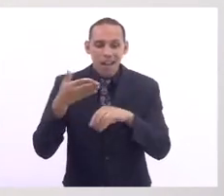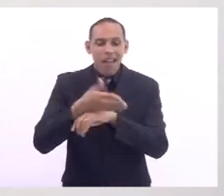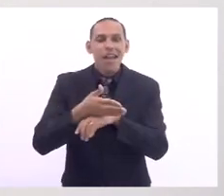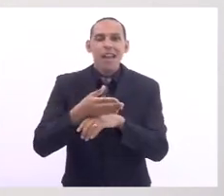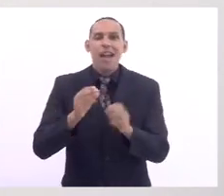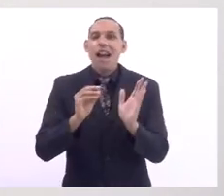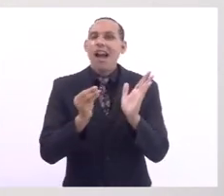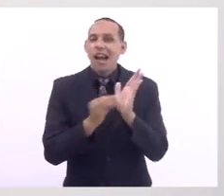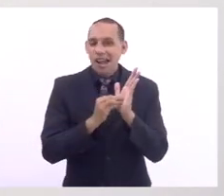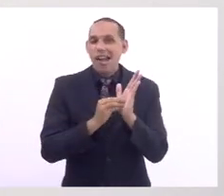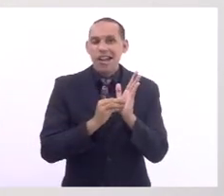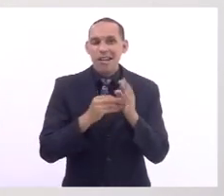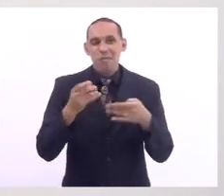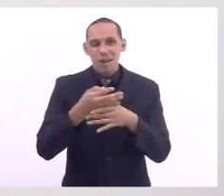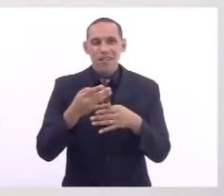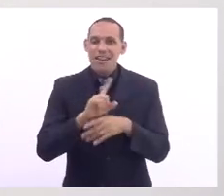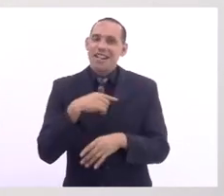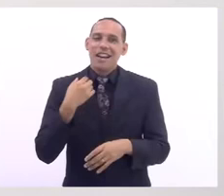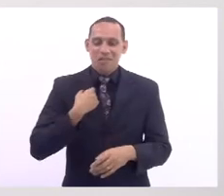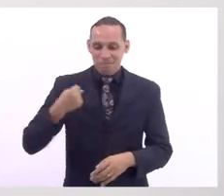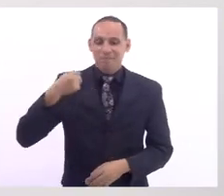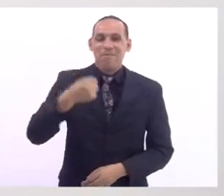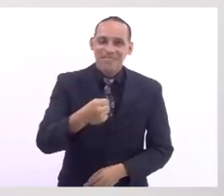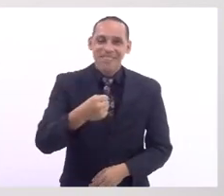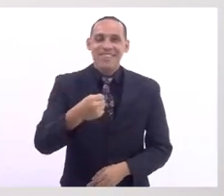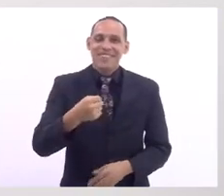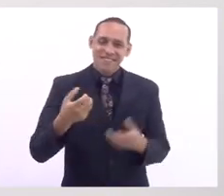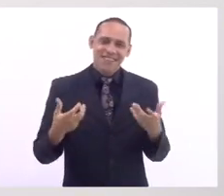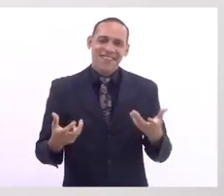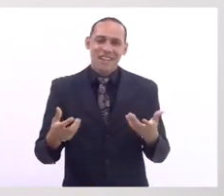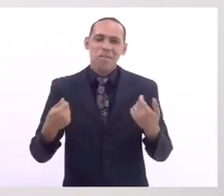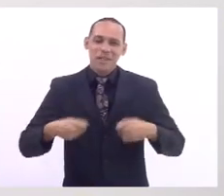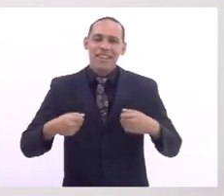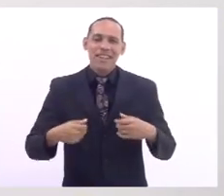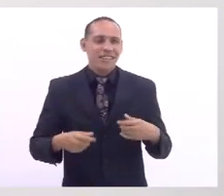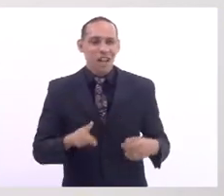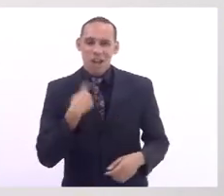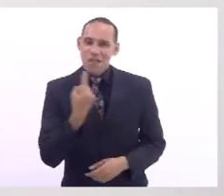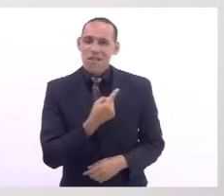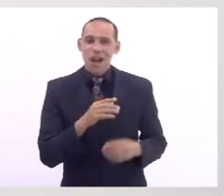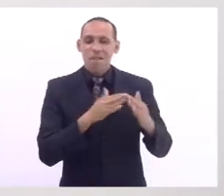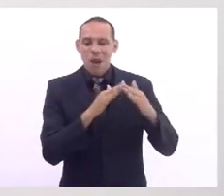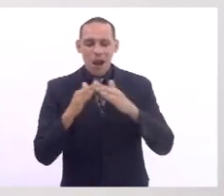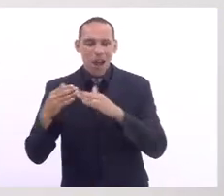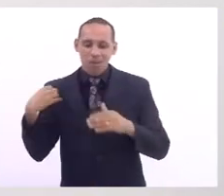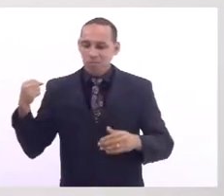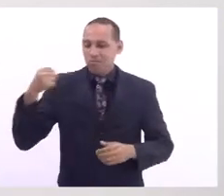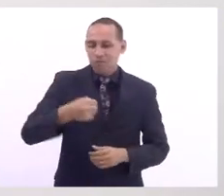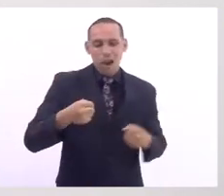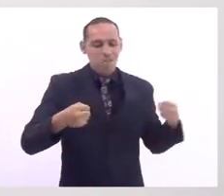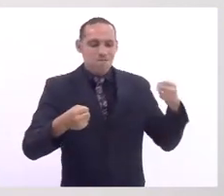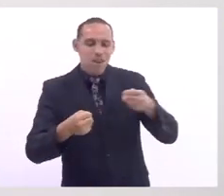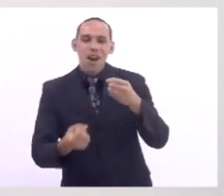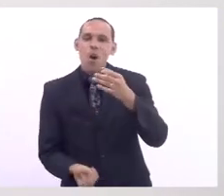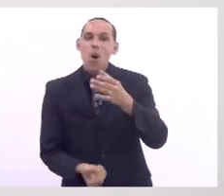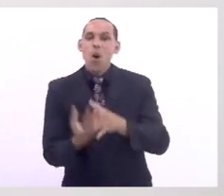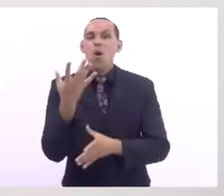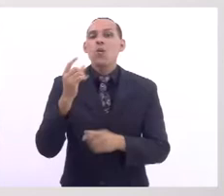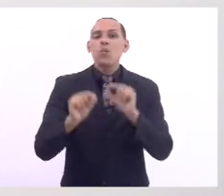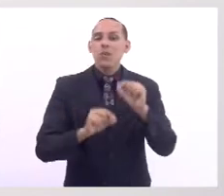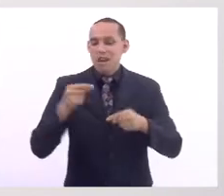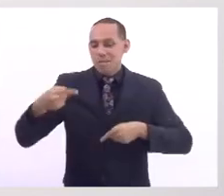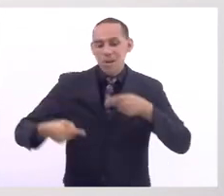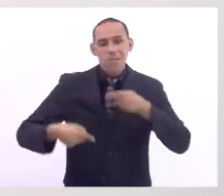e claro que eu quis posicionar os nossos né é preciso posicionar os nossos na construção dessa coisa